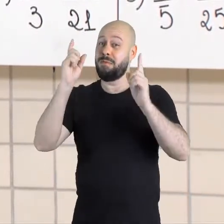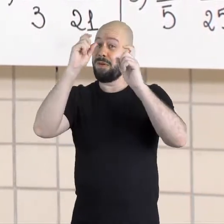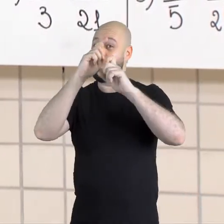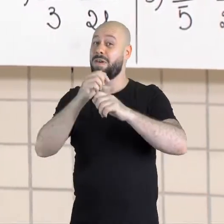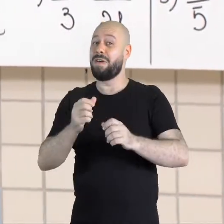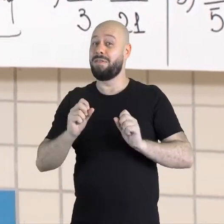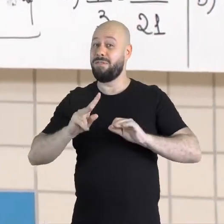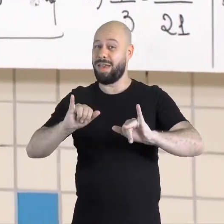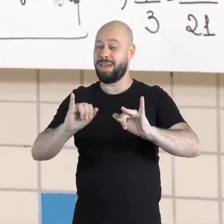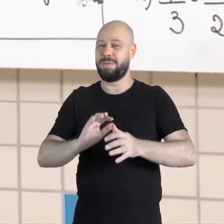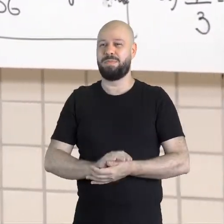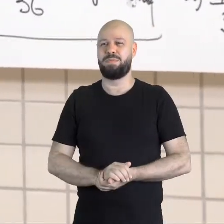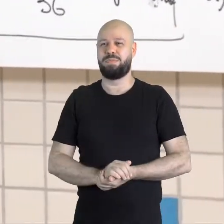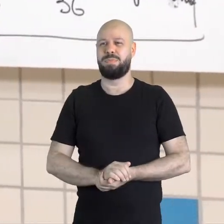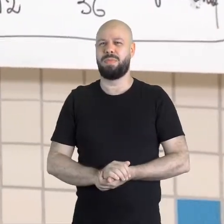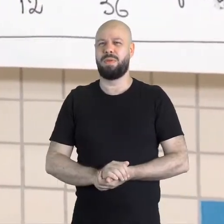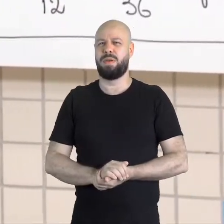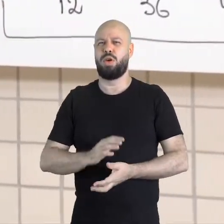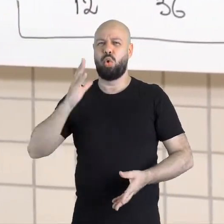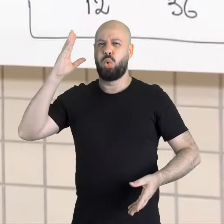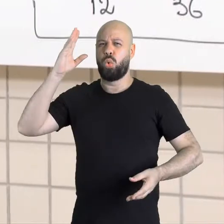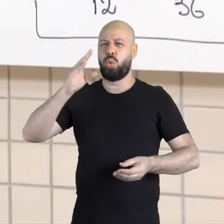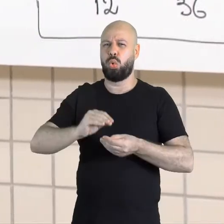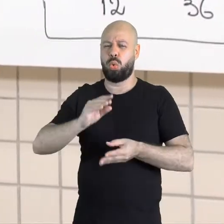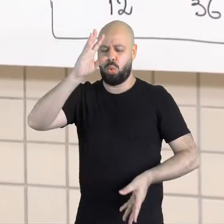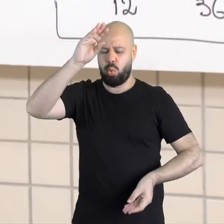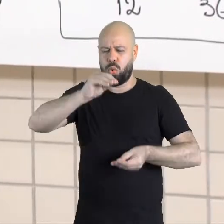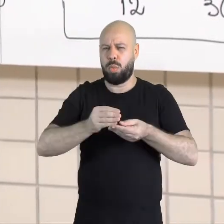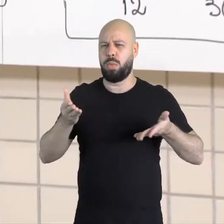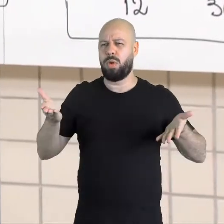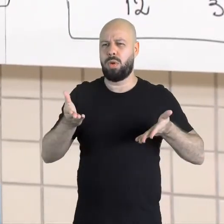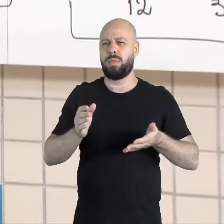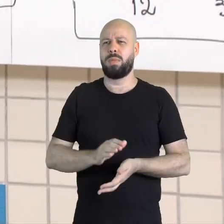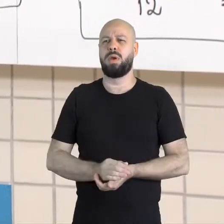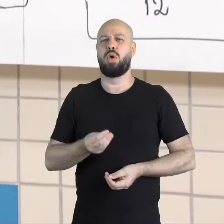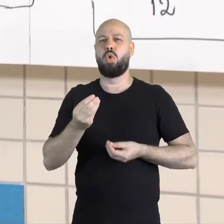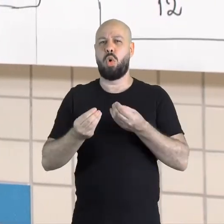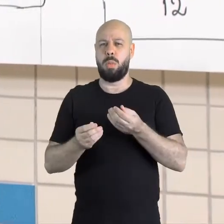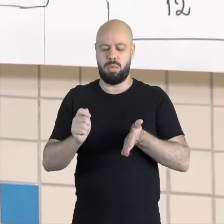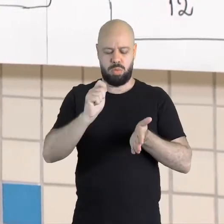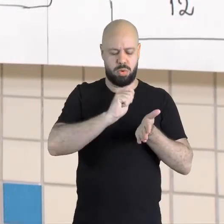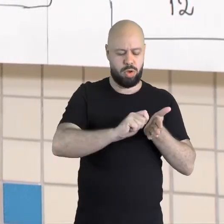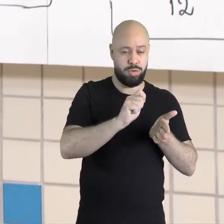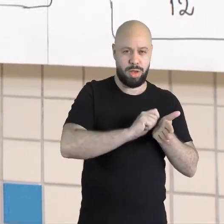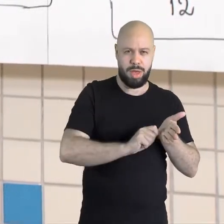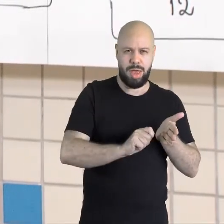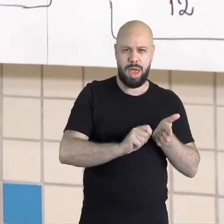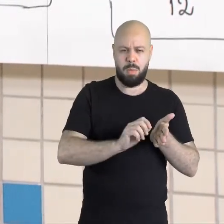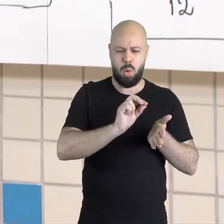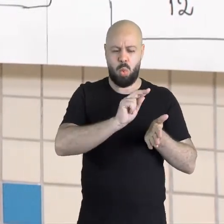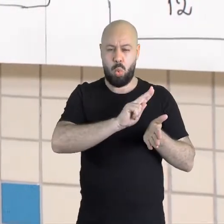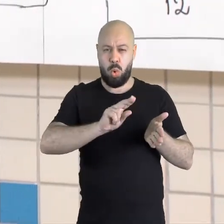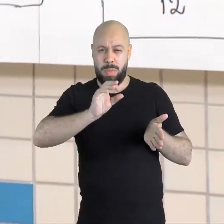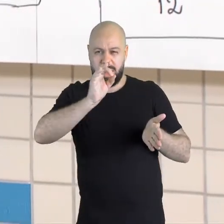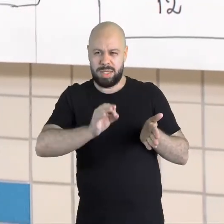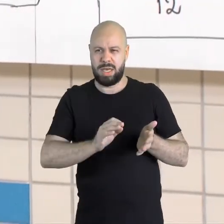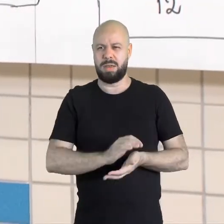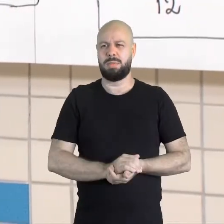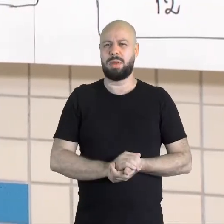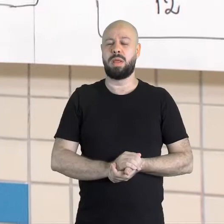aqui, revisando, nós vimos como que eu escrevo fração, vimos